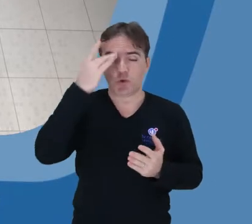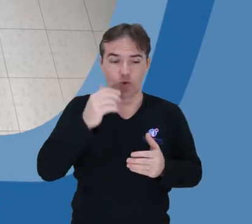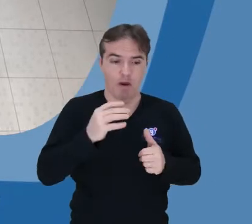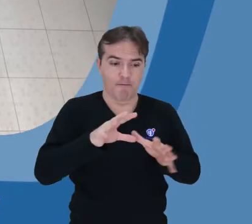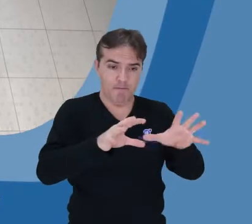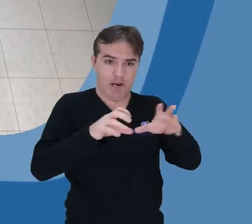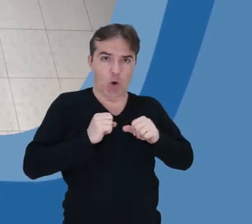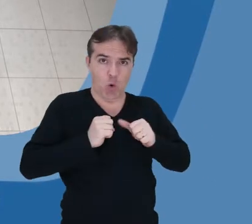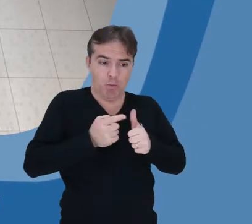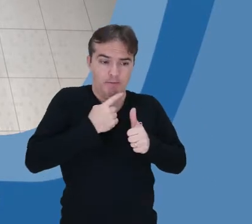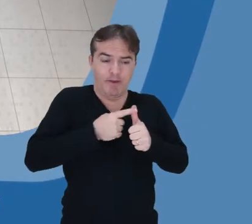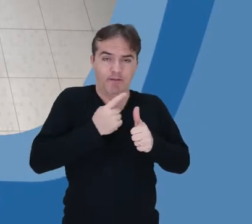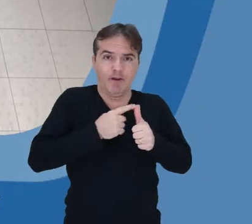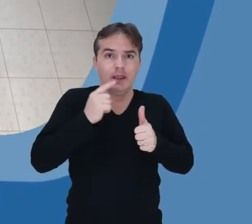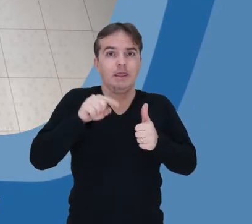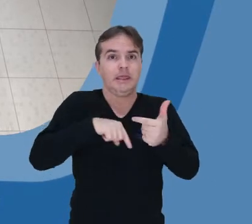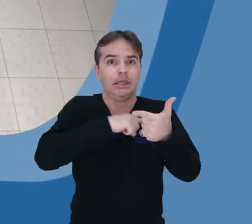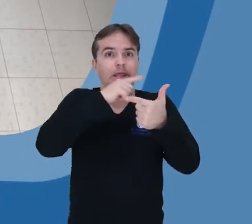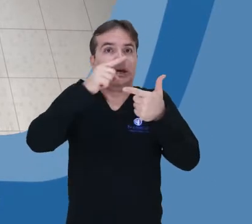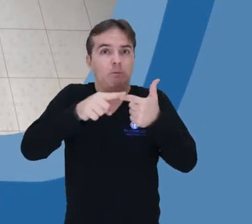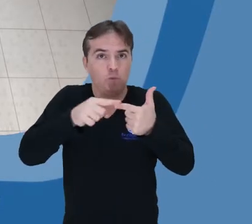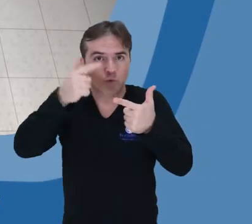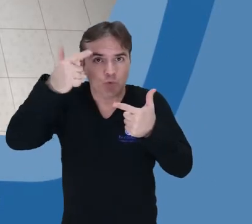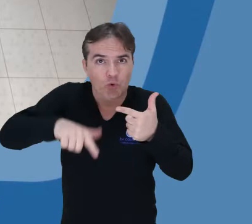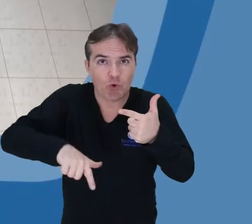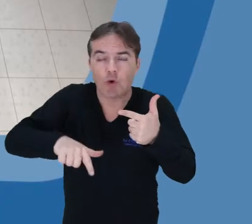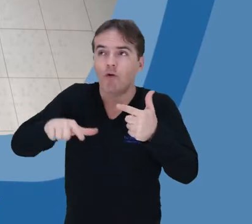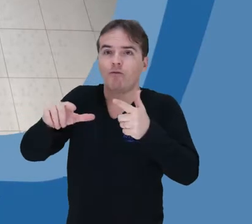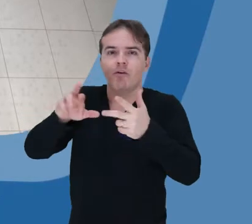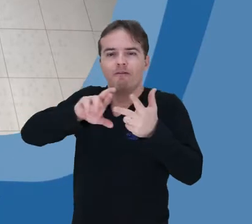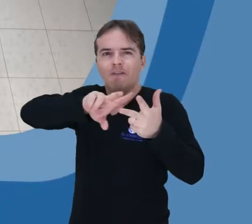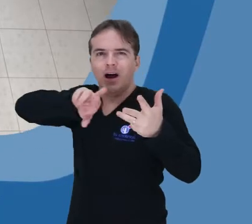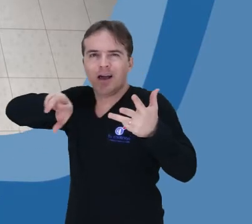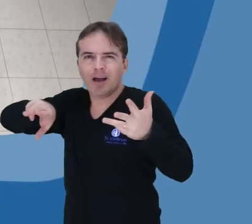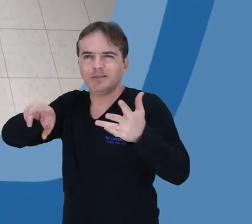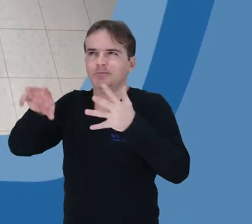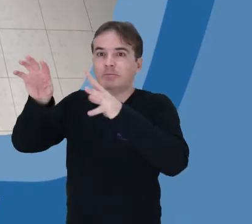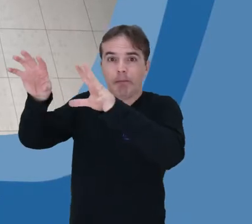ao se infectarem numa segunda ou com alguma variante